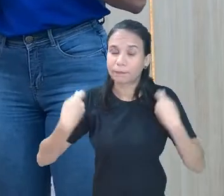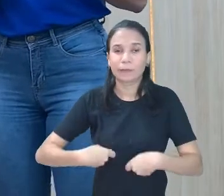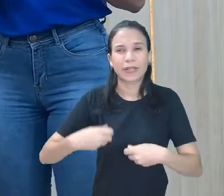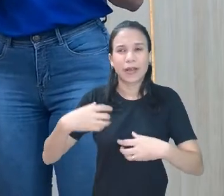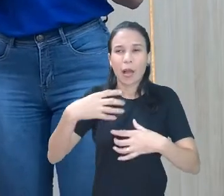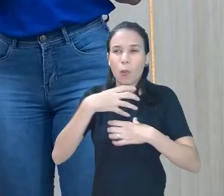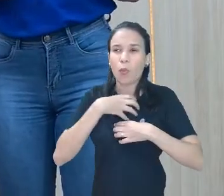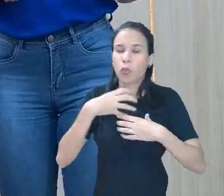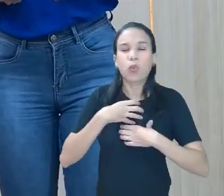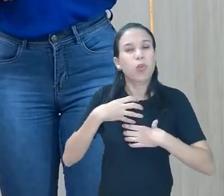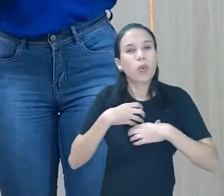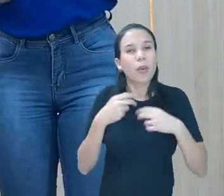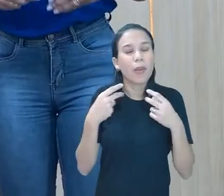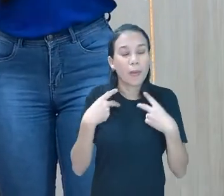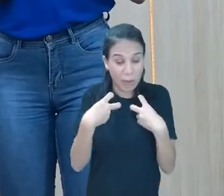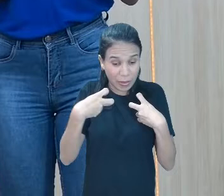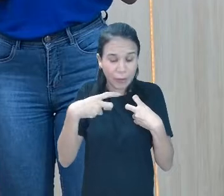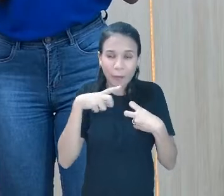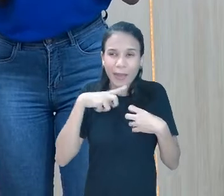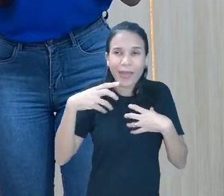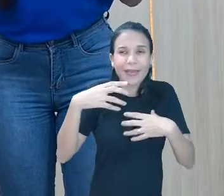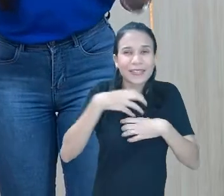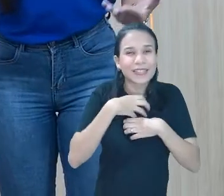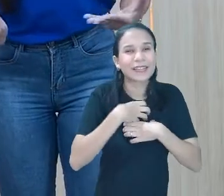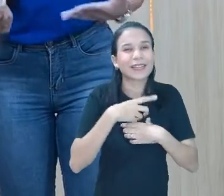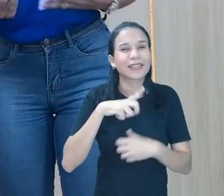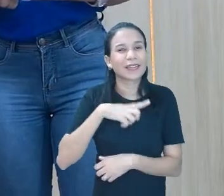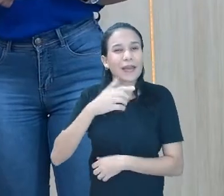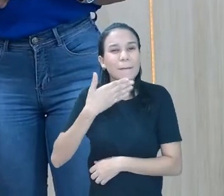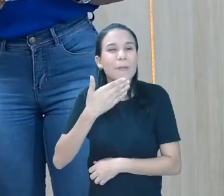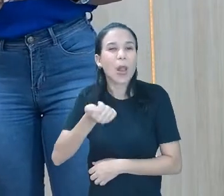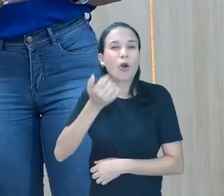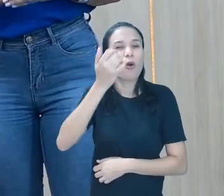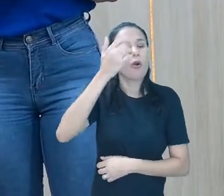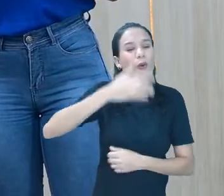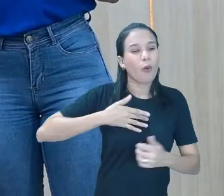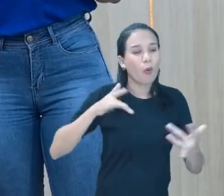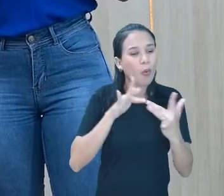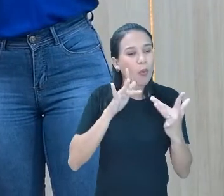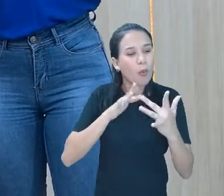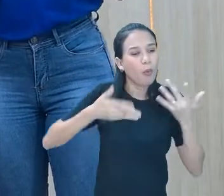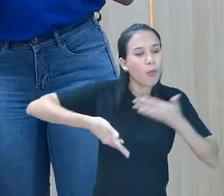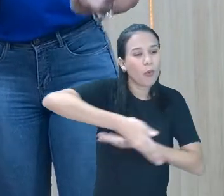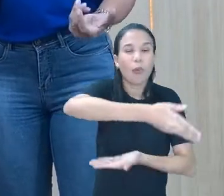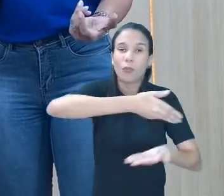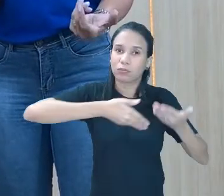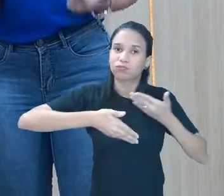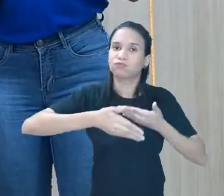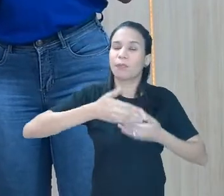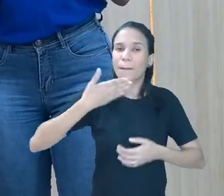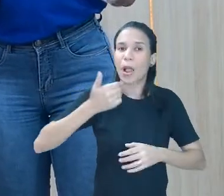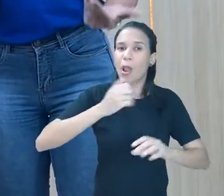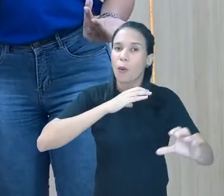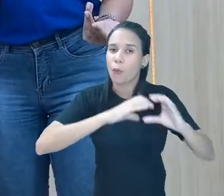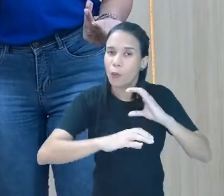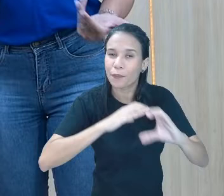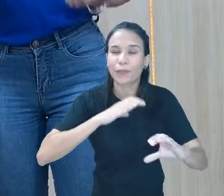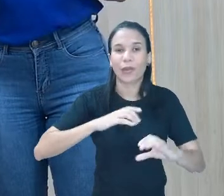dessas sensações, né, que geram facilidade de interação, que geram